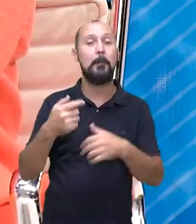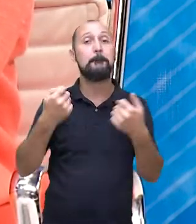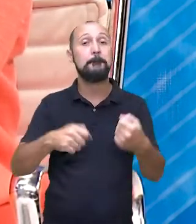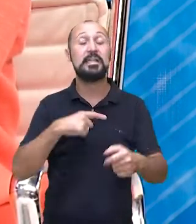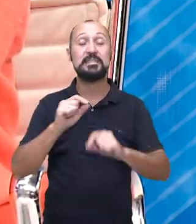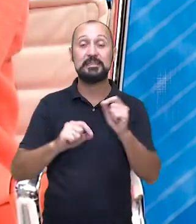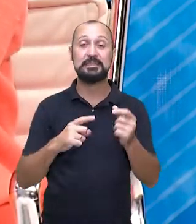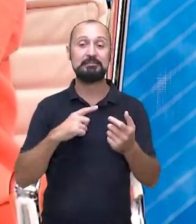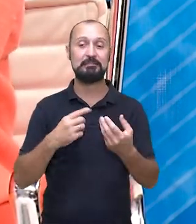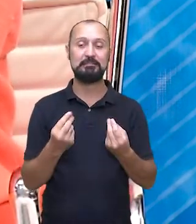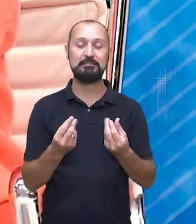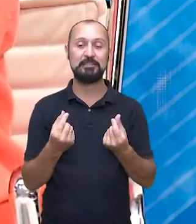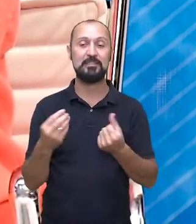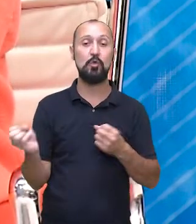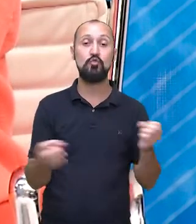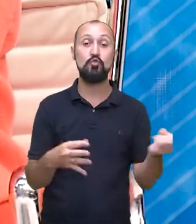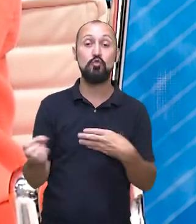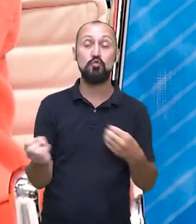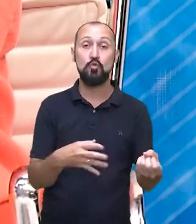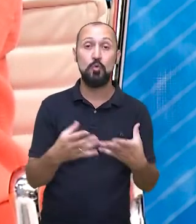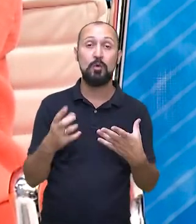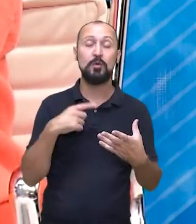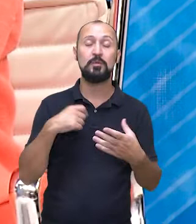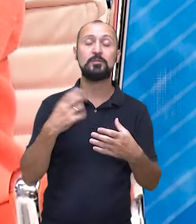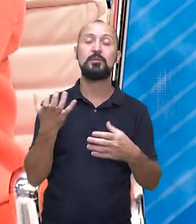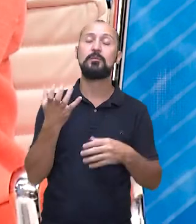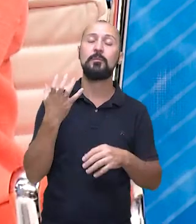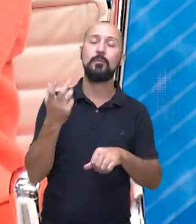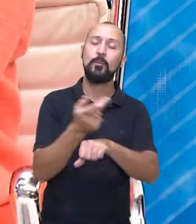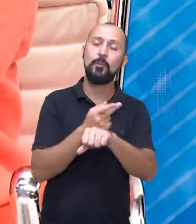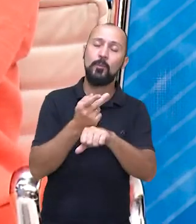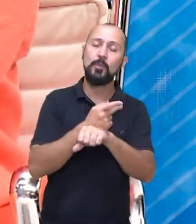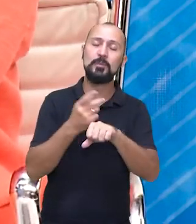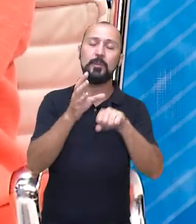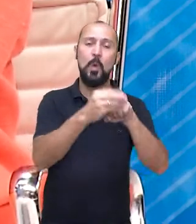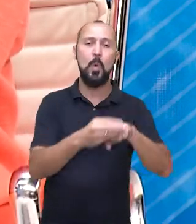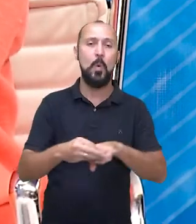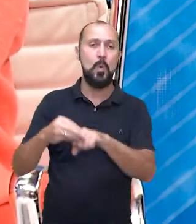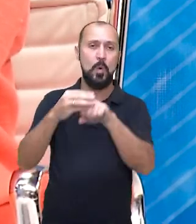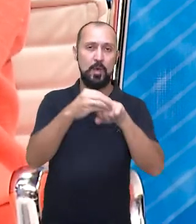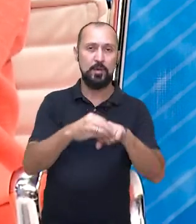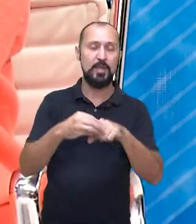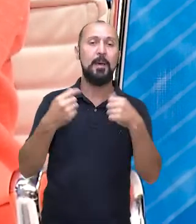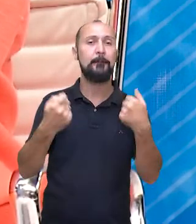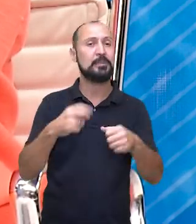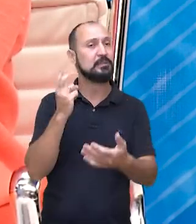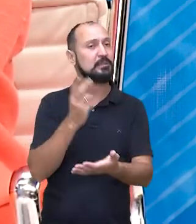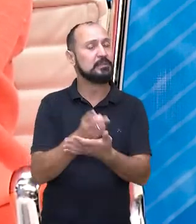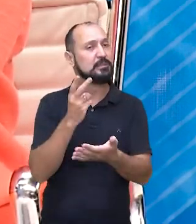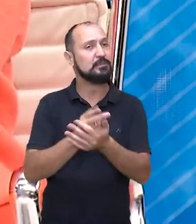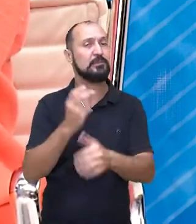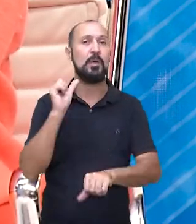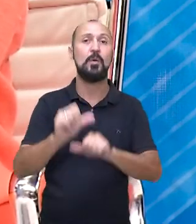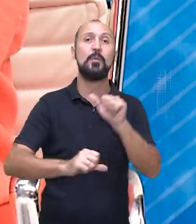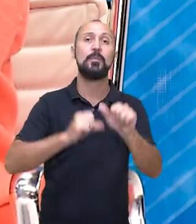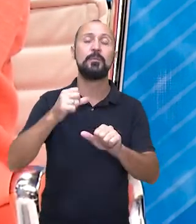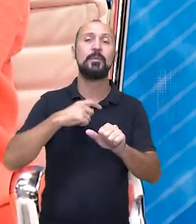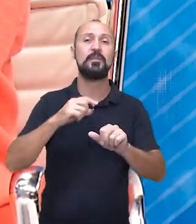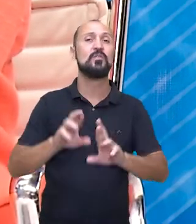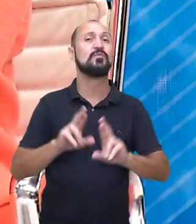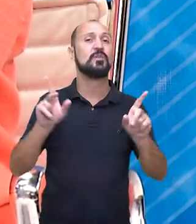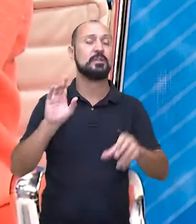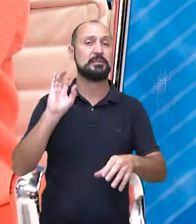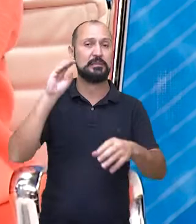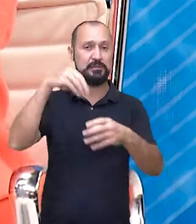então é necessário que se tenha essa atualização né essa busca pelo conhecimento ela precisa ser